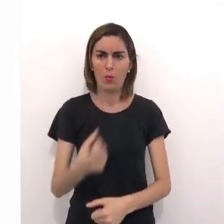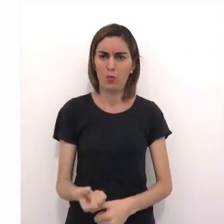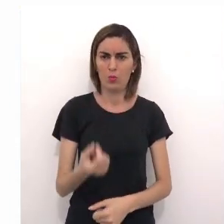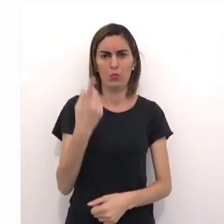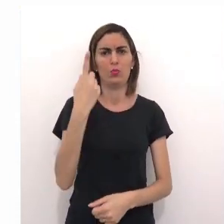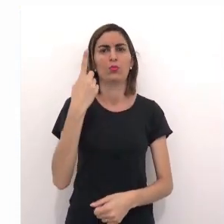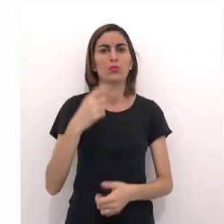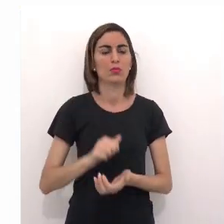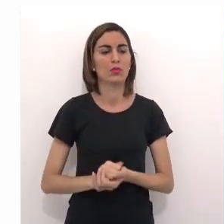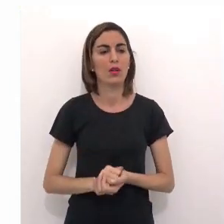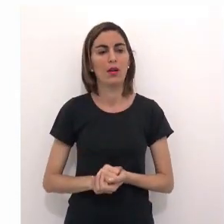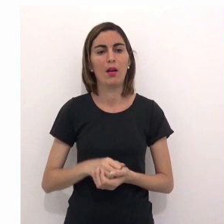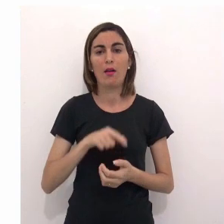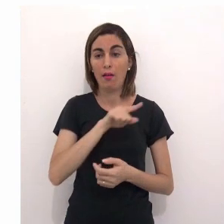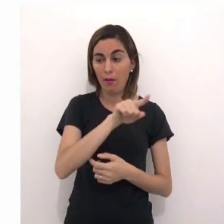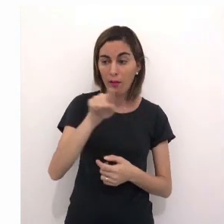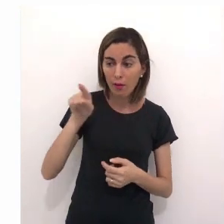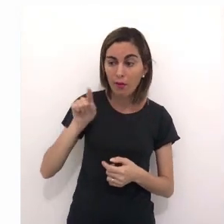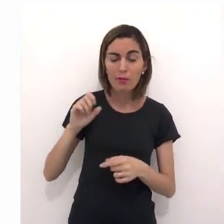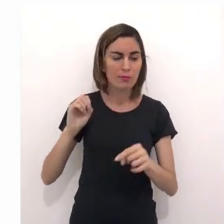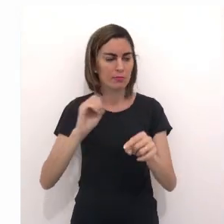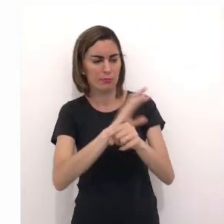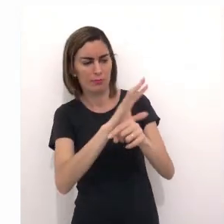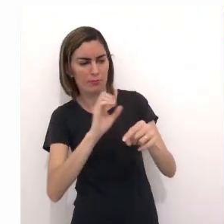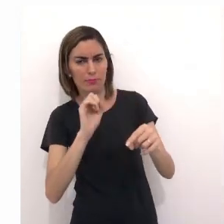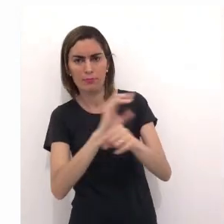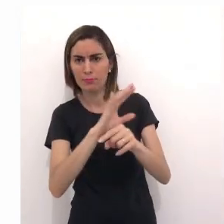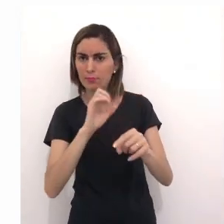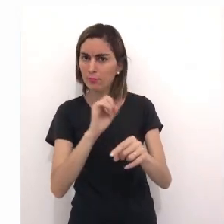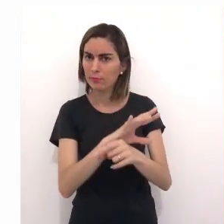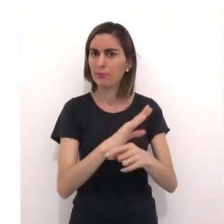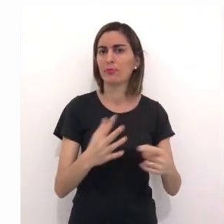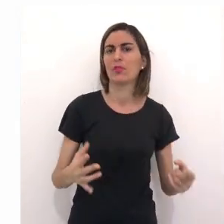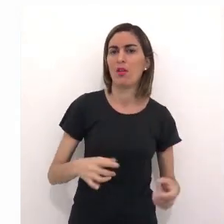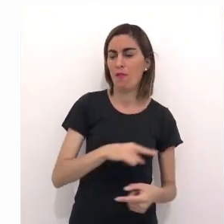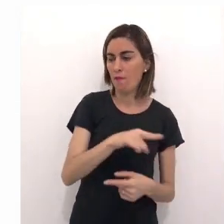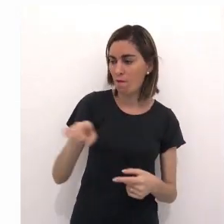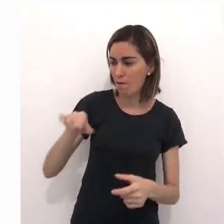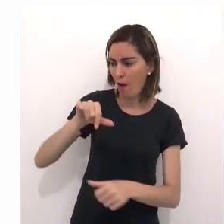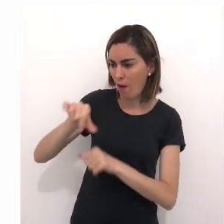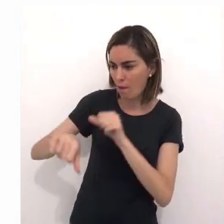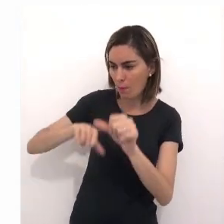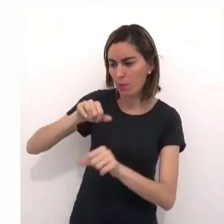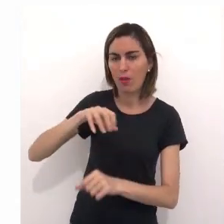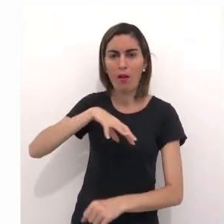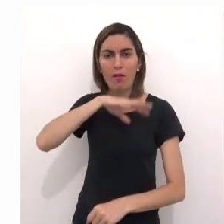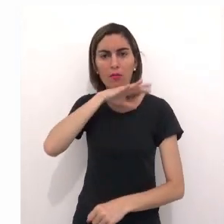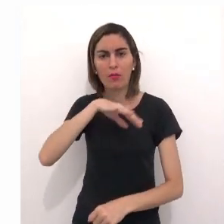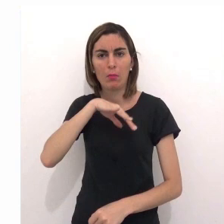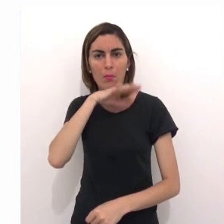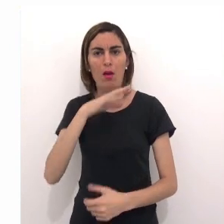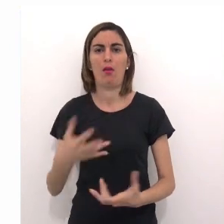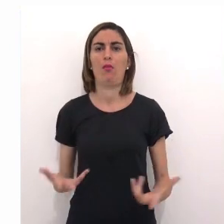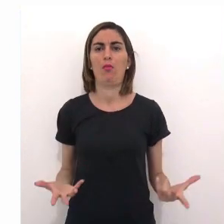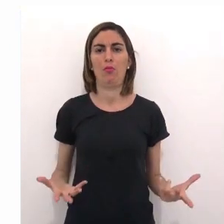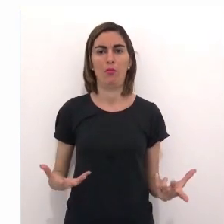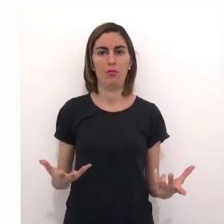Então, aqueles que desobedecessem será transformado em animais,